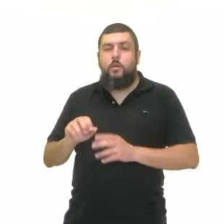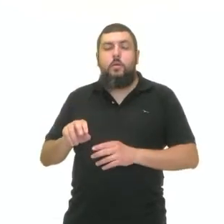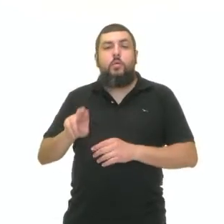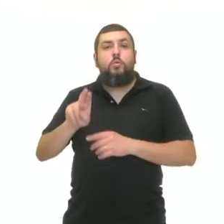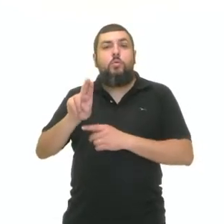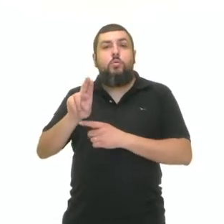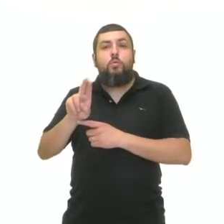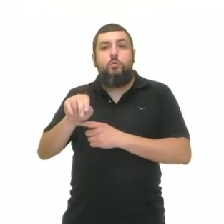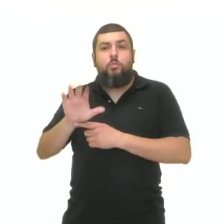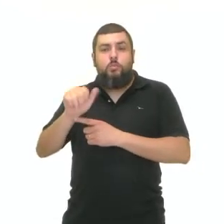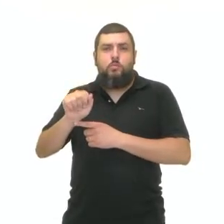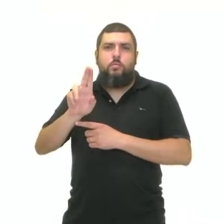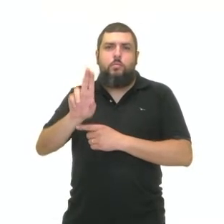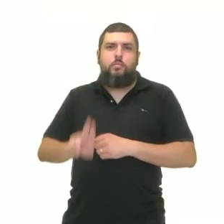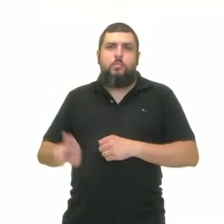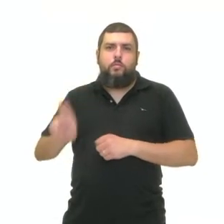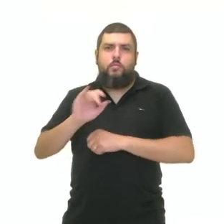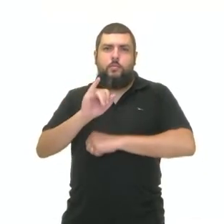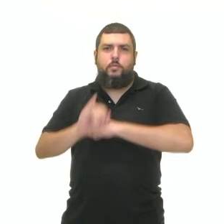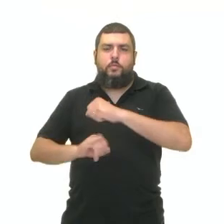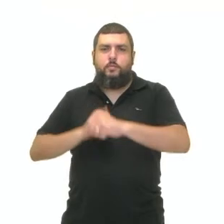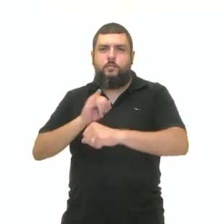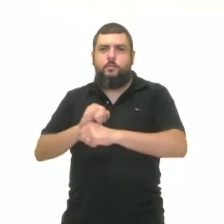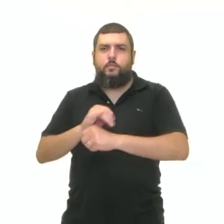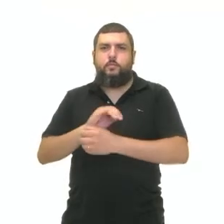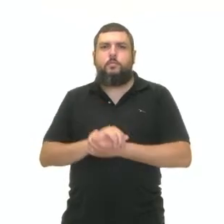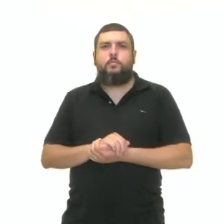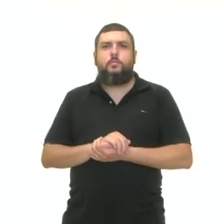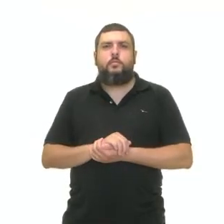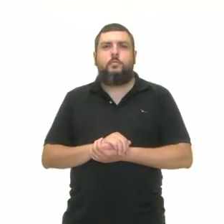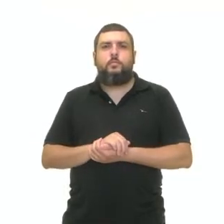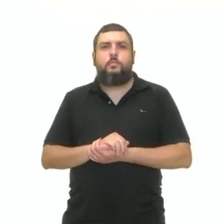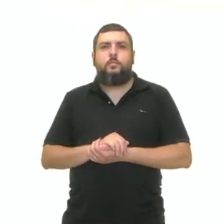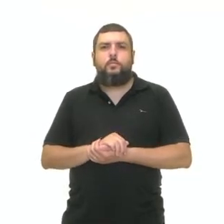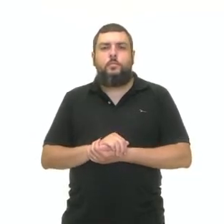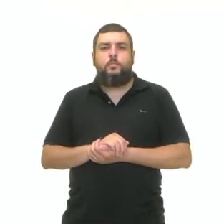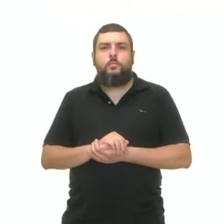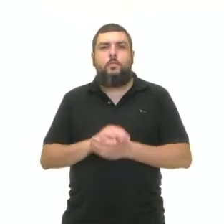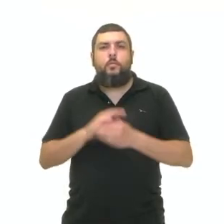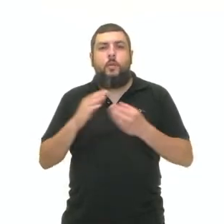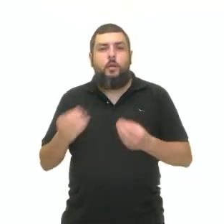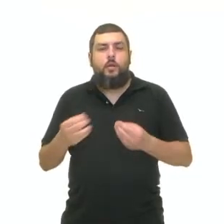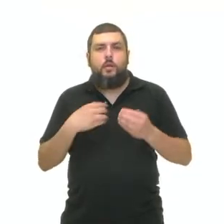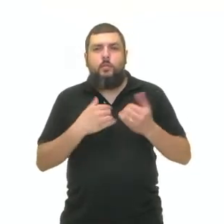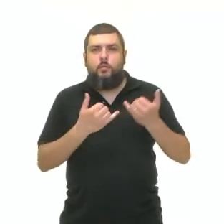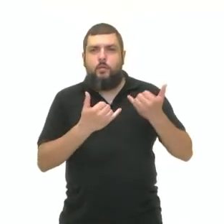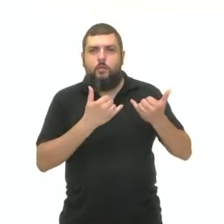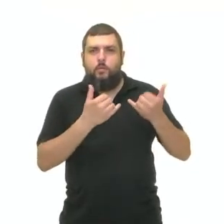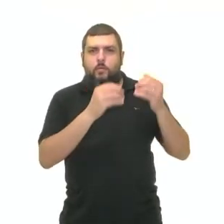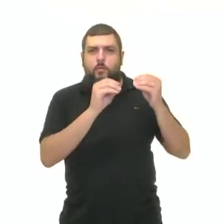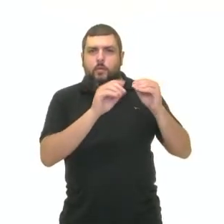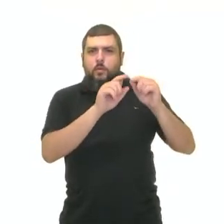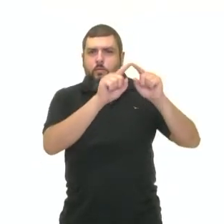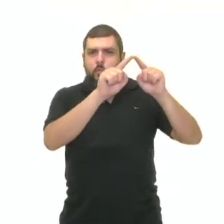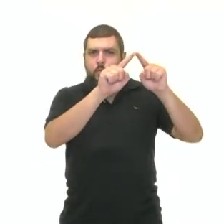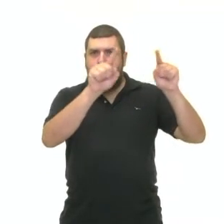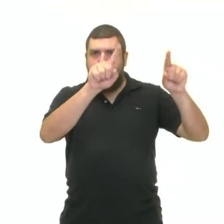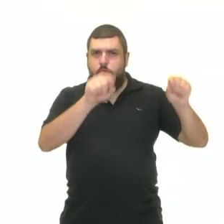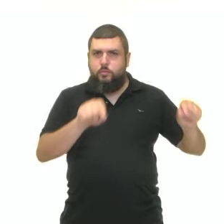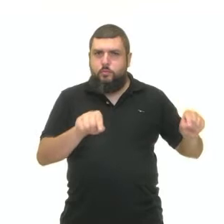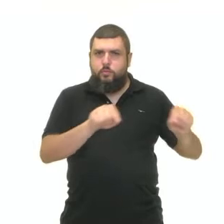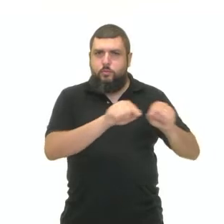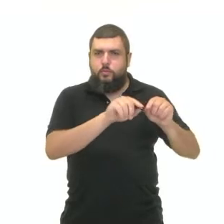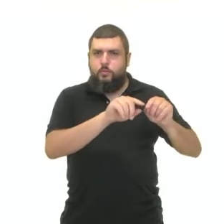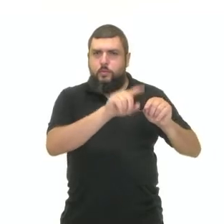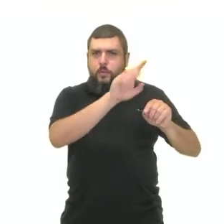haviam utilizado a internet. Então, eu interpretei esses dados aqui, ó, e coloquei no